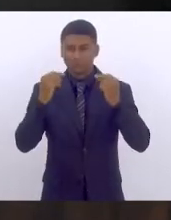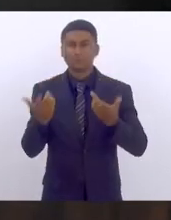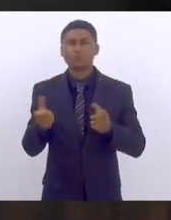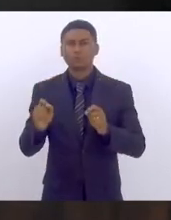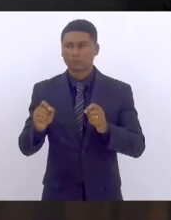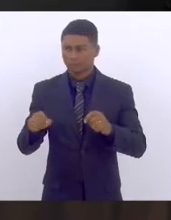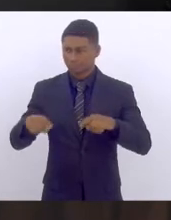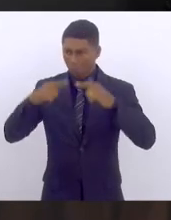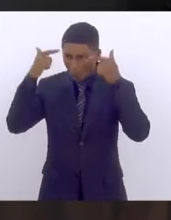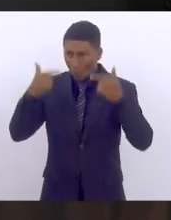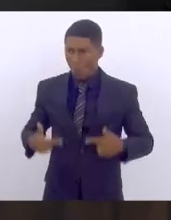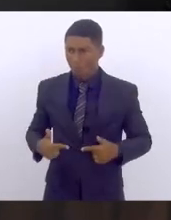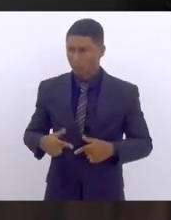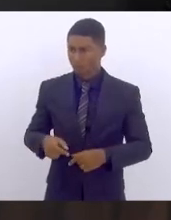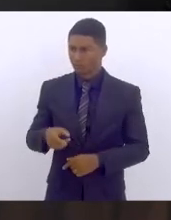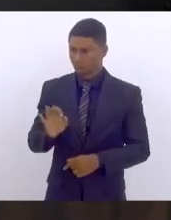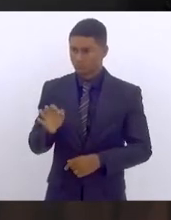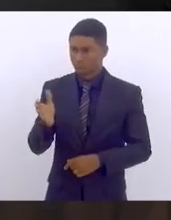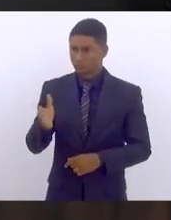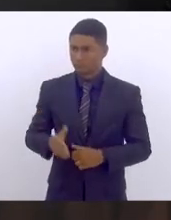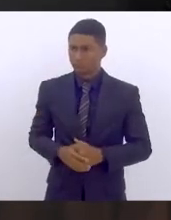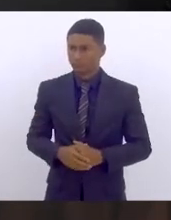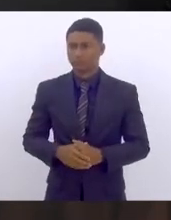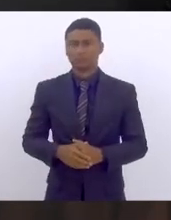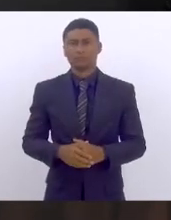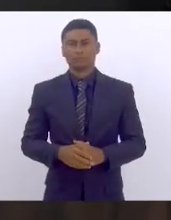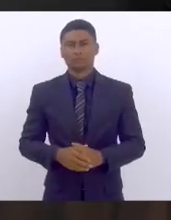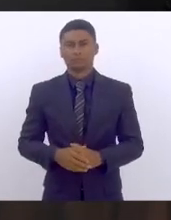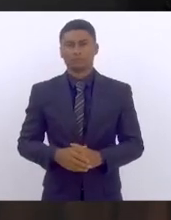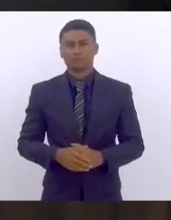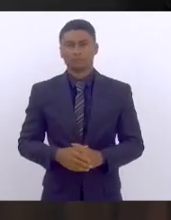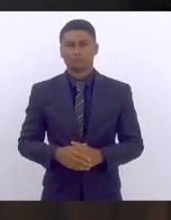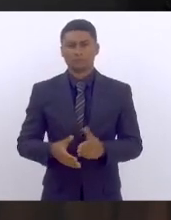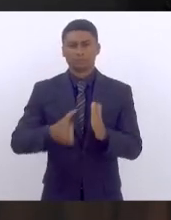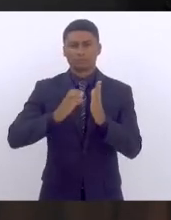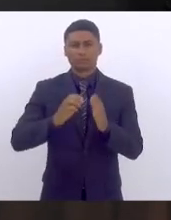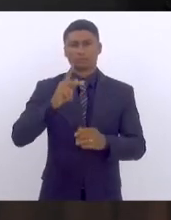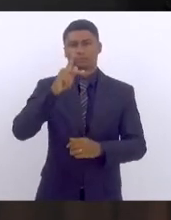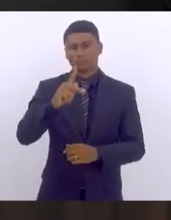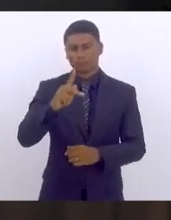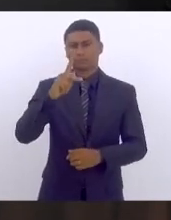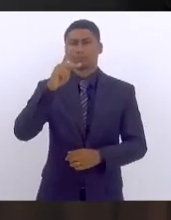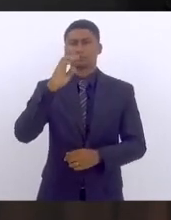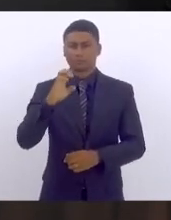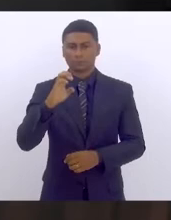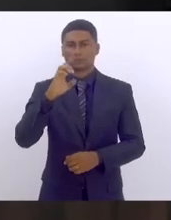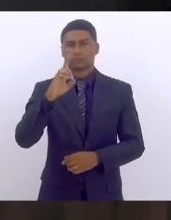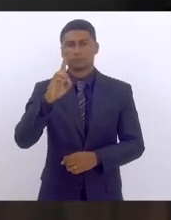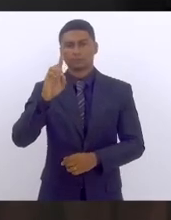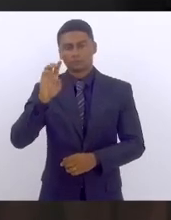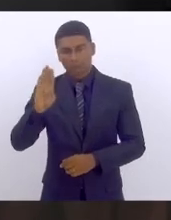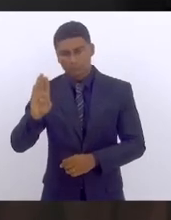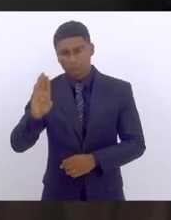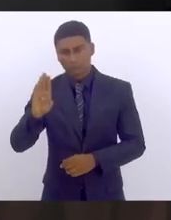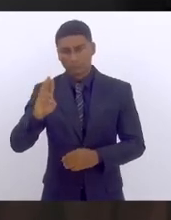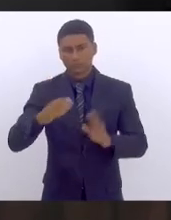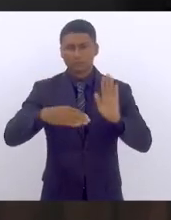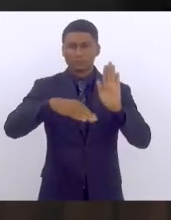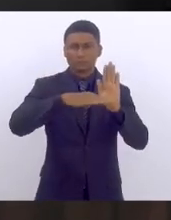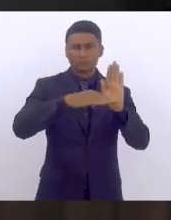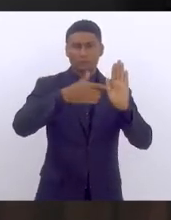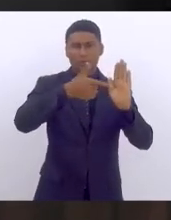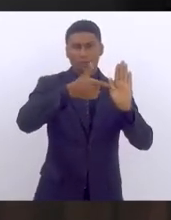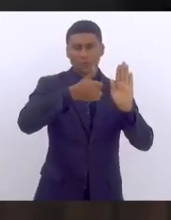Abstenção também. Abstenção também. Do PC do B. Do PC do B. 12-12, no 12-11.